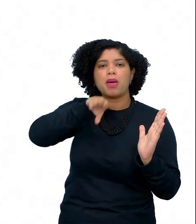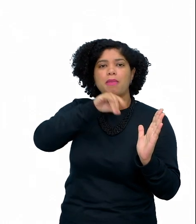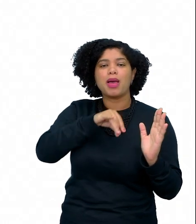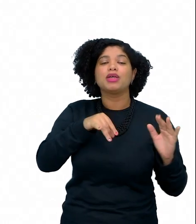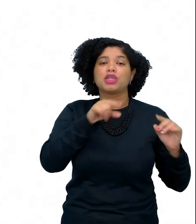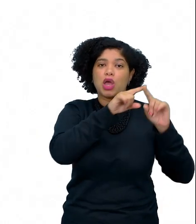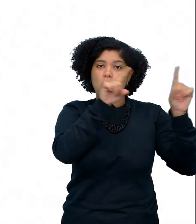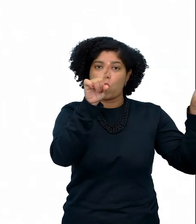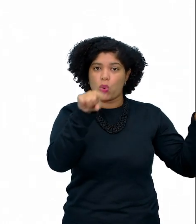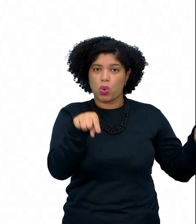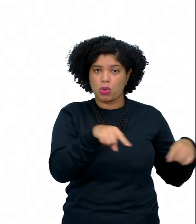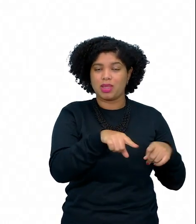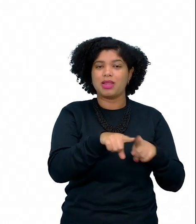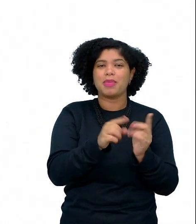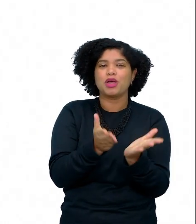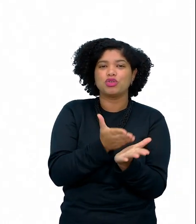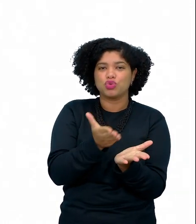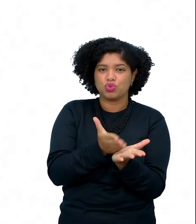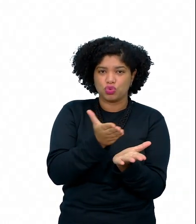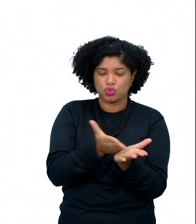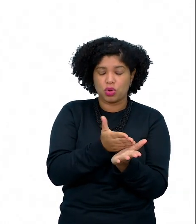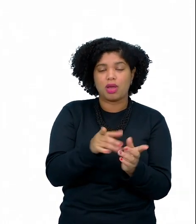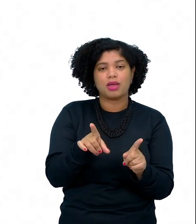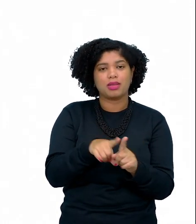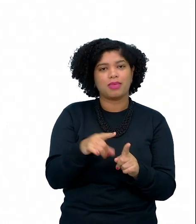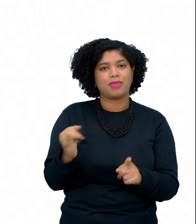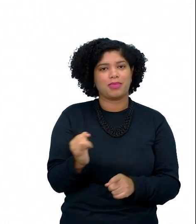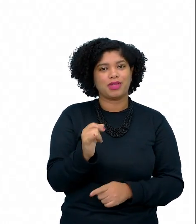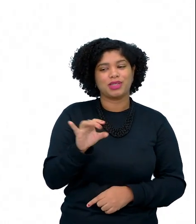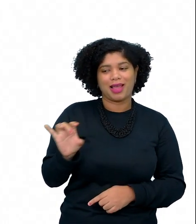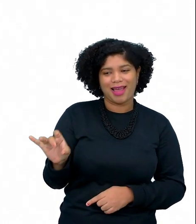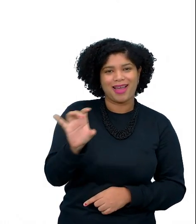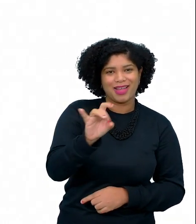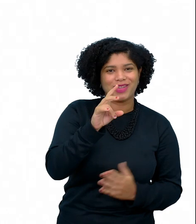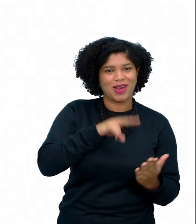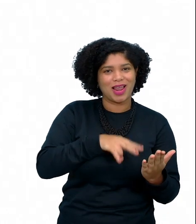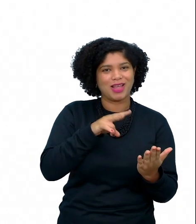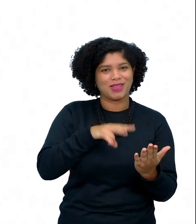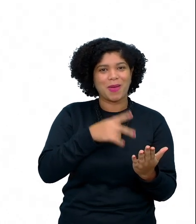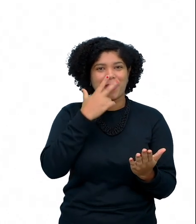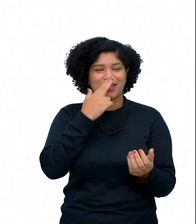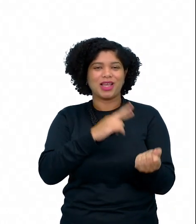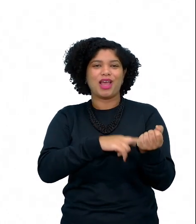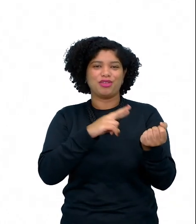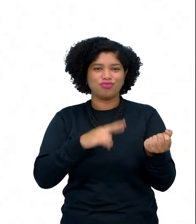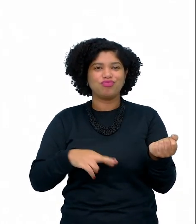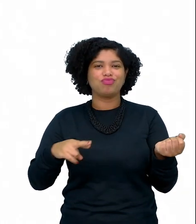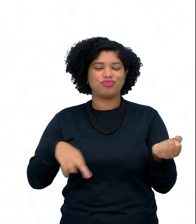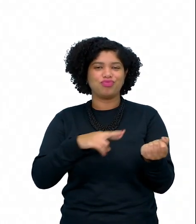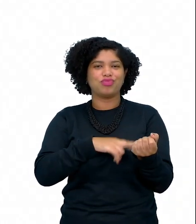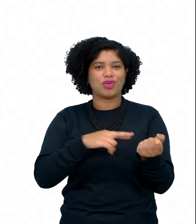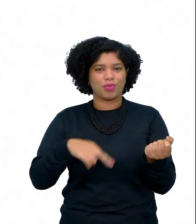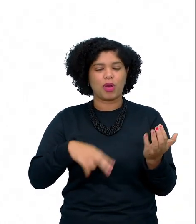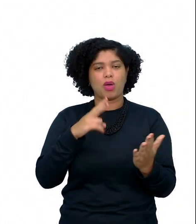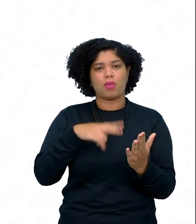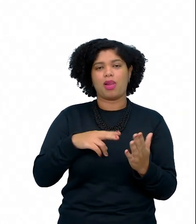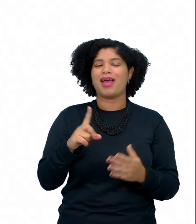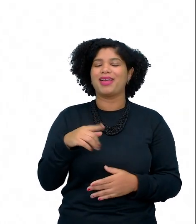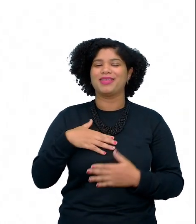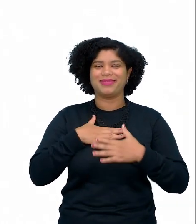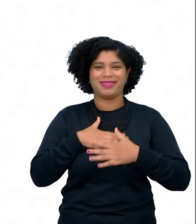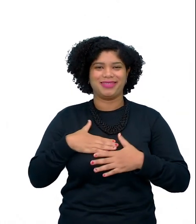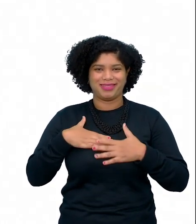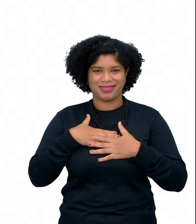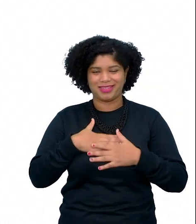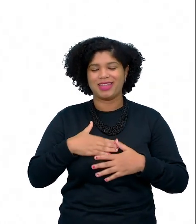os livretos, além dos momentos da leitura ritmada dos cordelistas, certo? Isso é a parte também muito gostosa